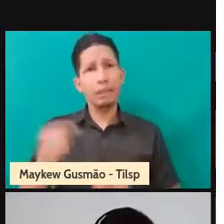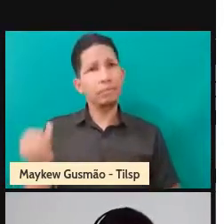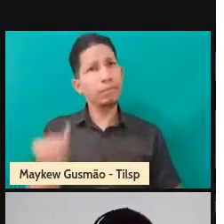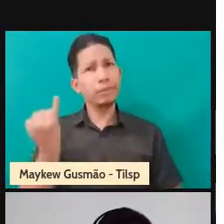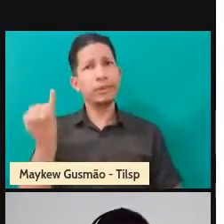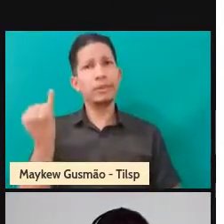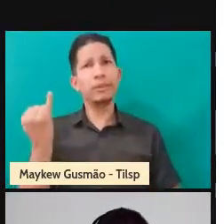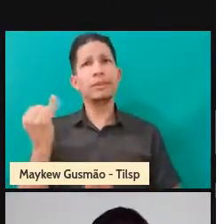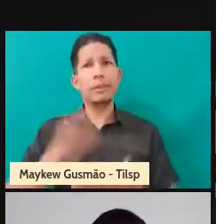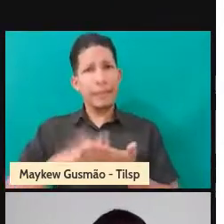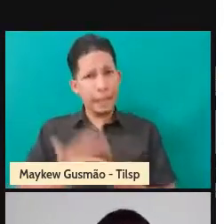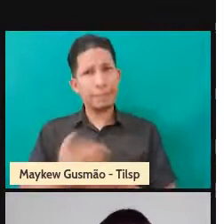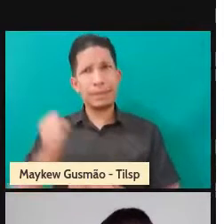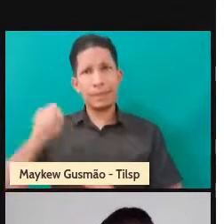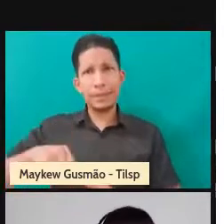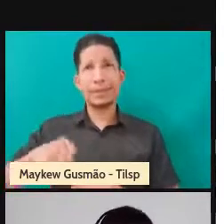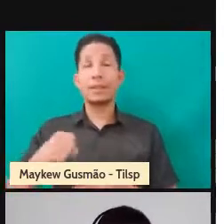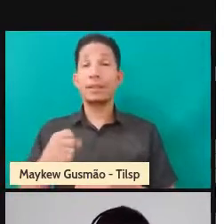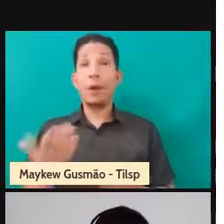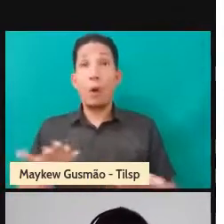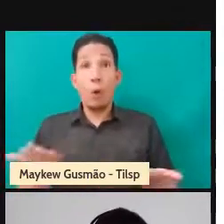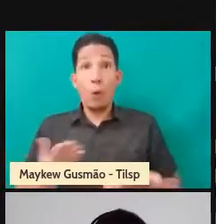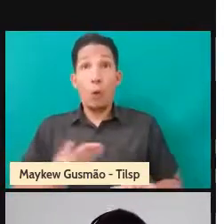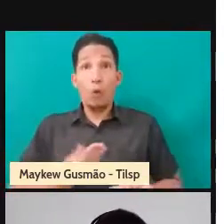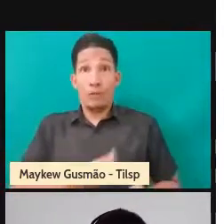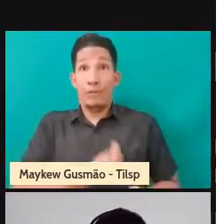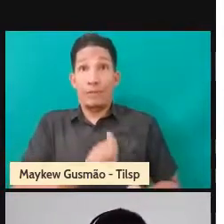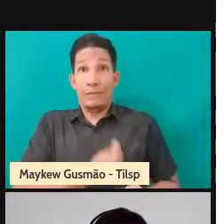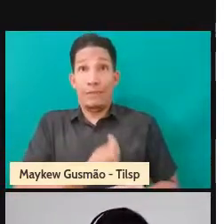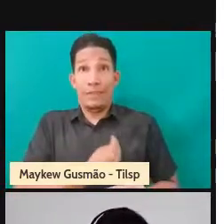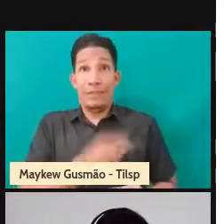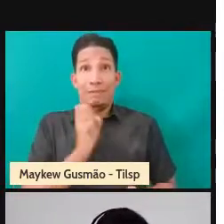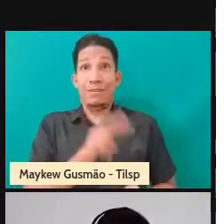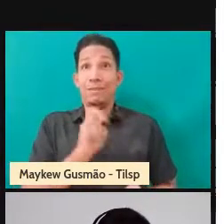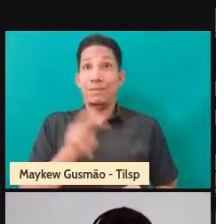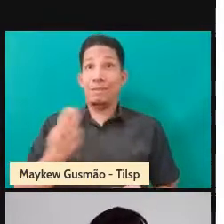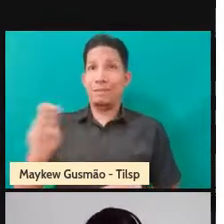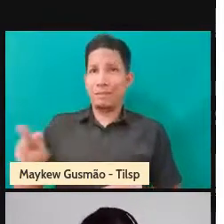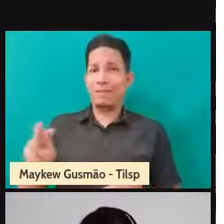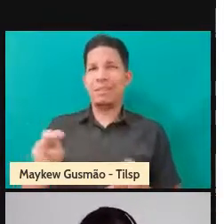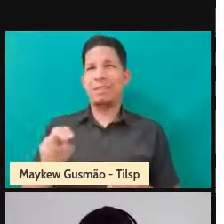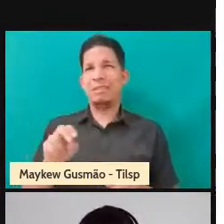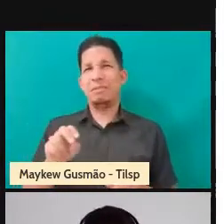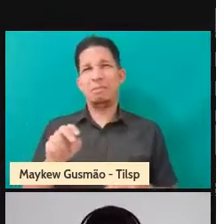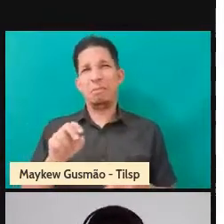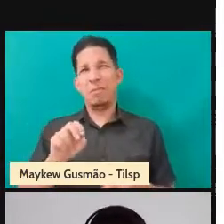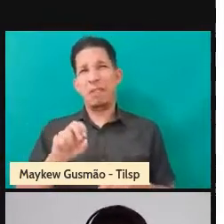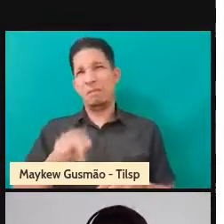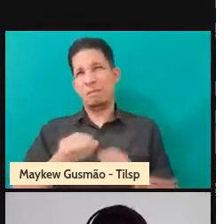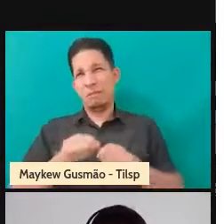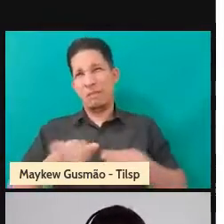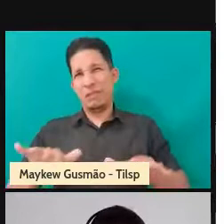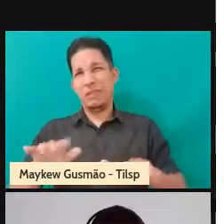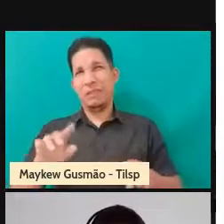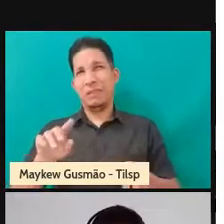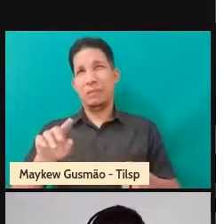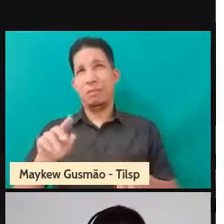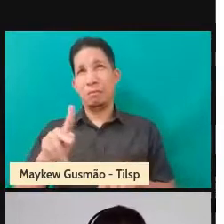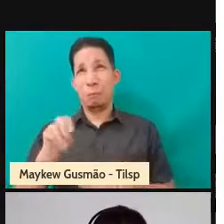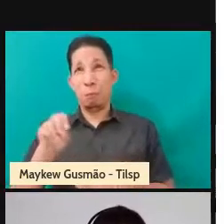tenha intérprete. Esse momento que a gente está vivendo hoje, né? Durante pós-pandemia, não sei se a gente pode dizer pós, porque a